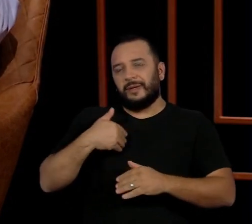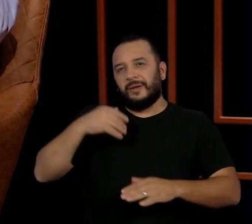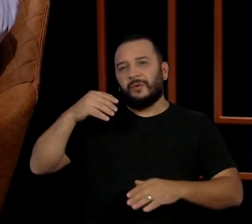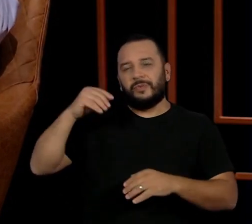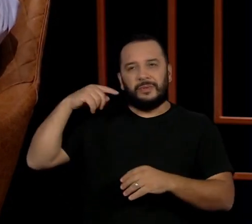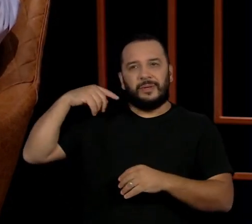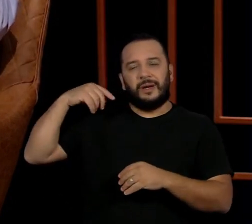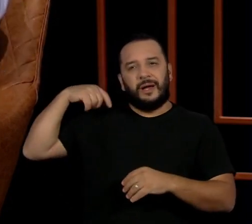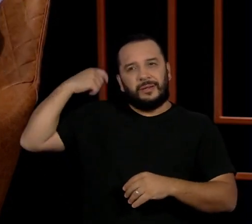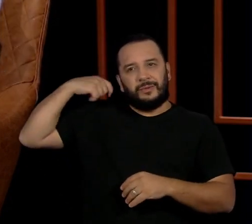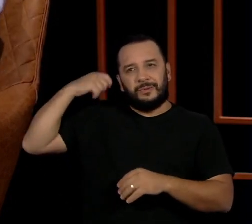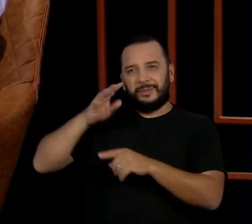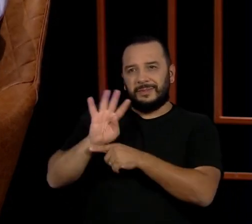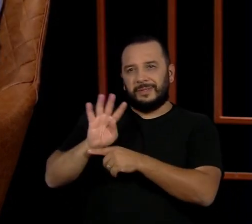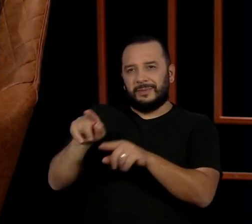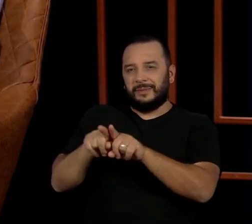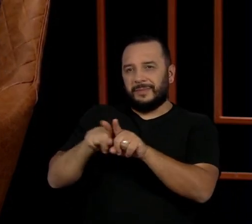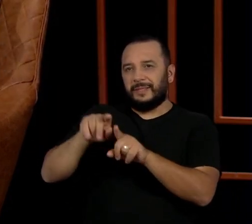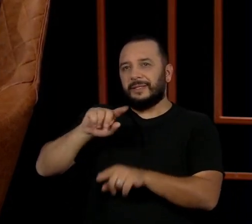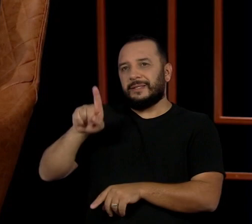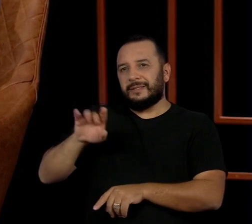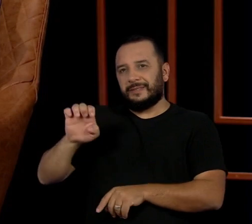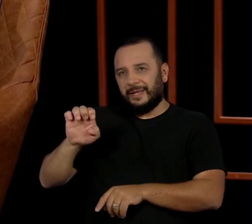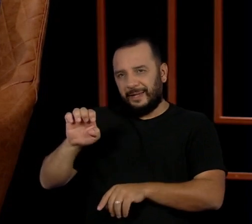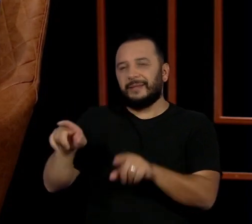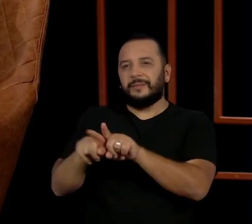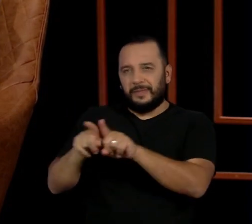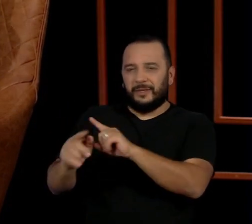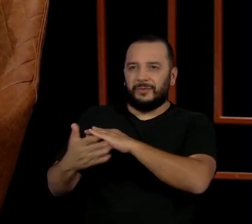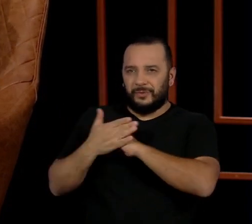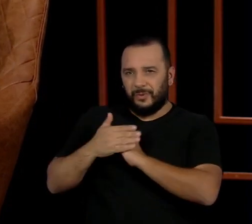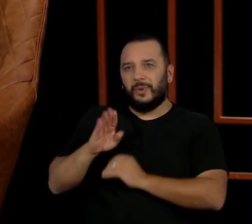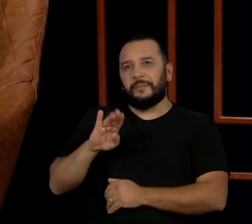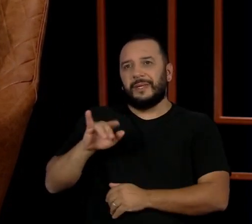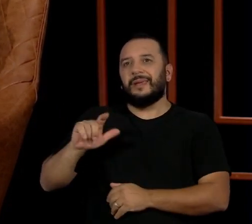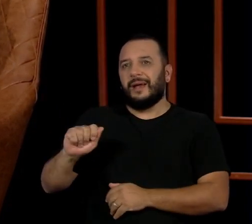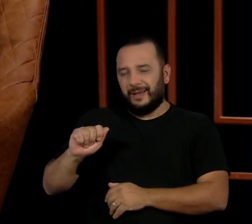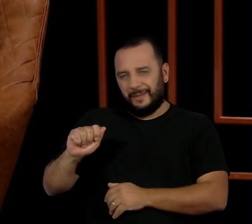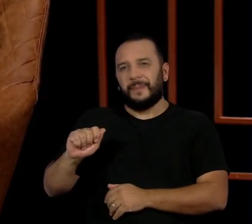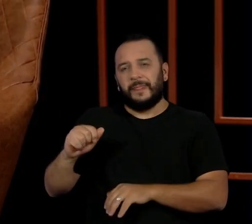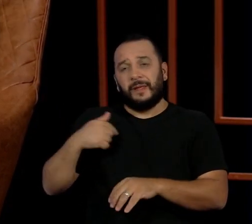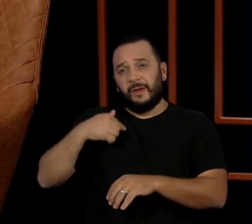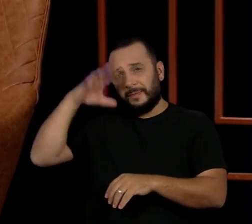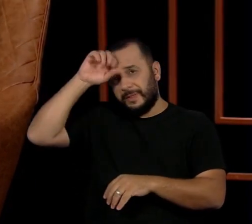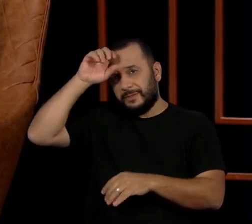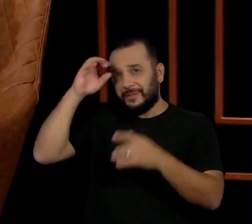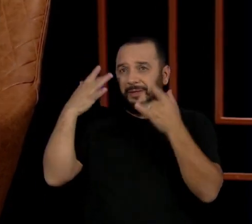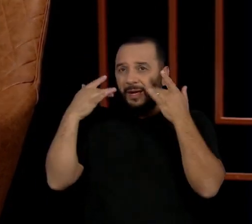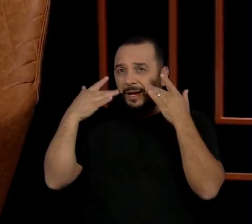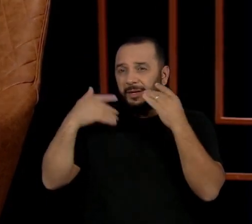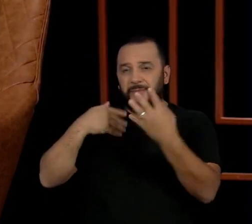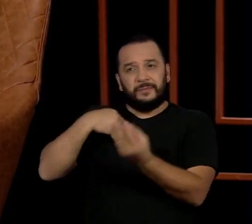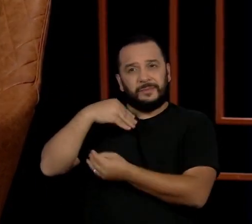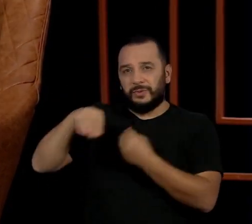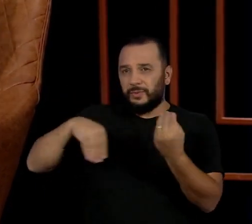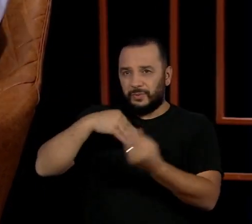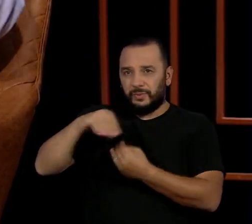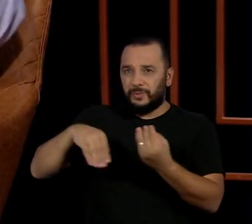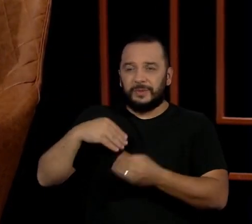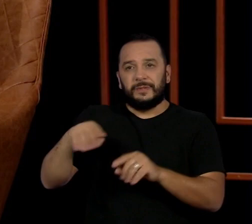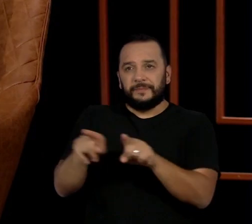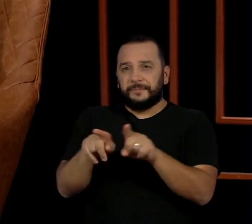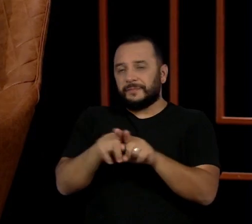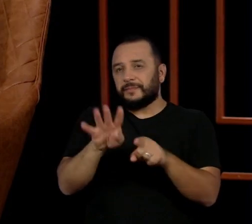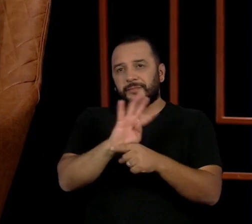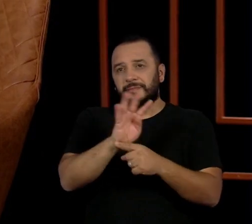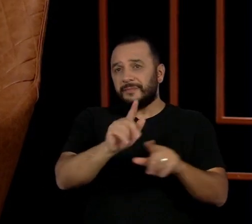Eduardo Belmonte também me deu. E aí vem a Bia Lessa, né, o que eu aprendi lá no teatro, mistura com essa gente que eu comecei a fazer cinema, é